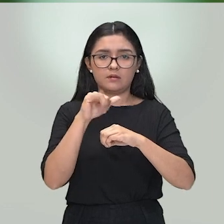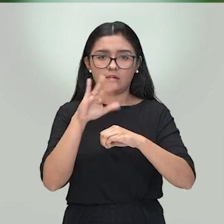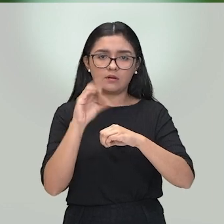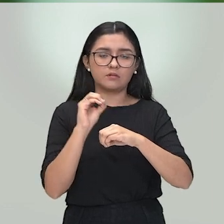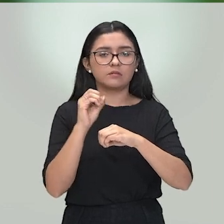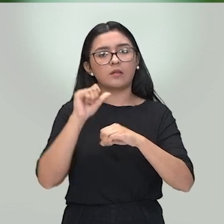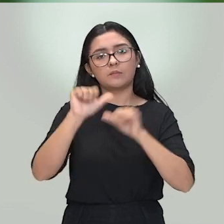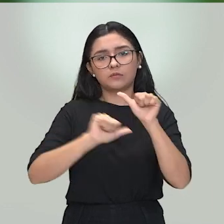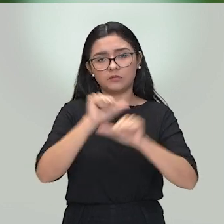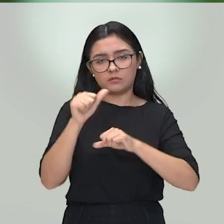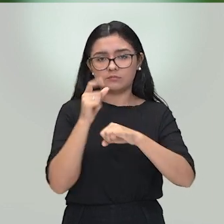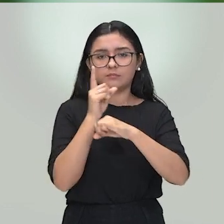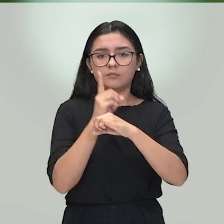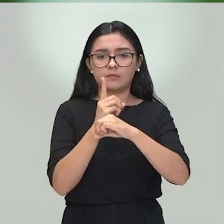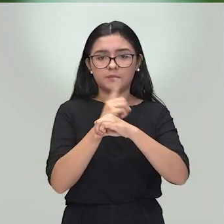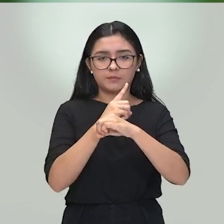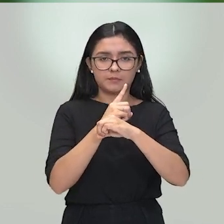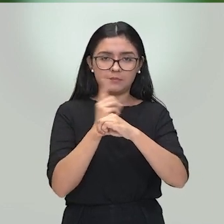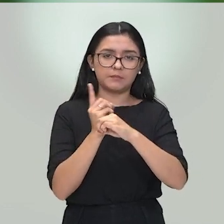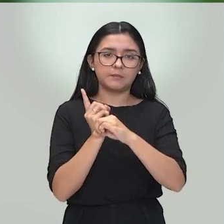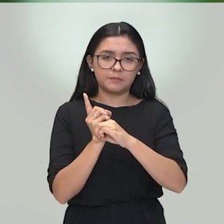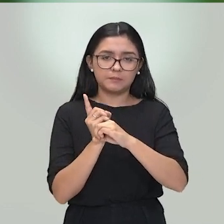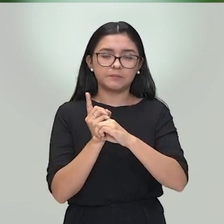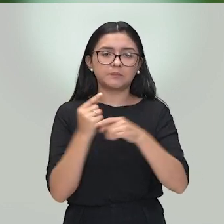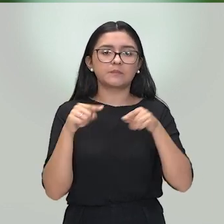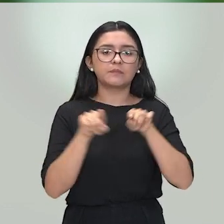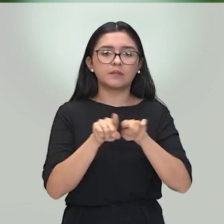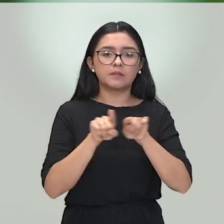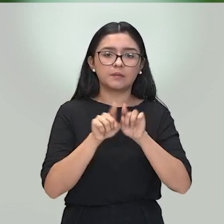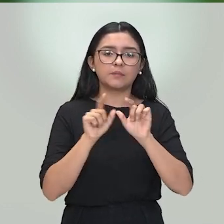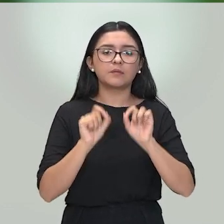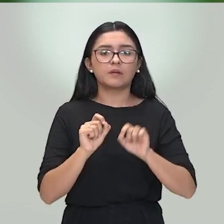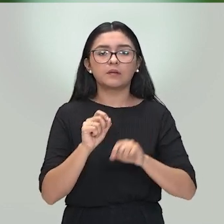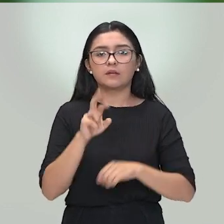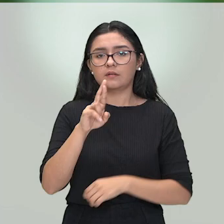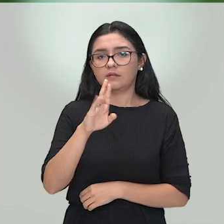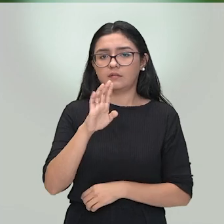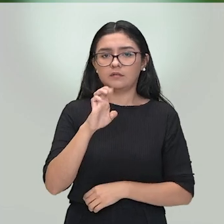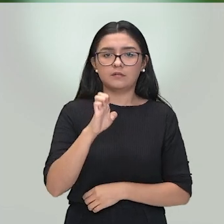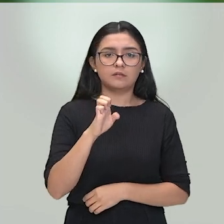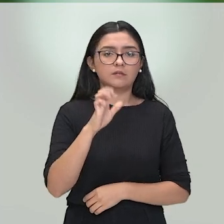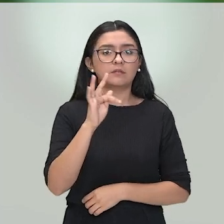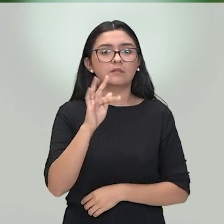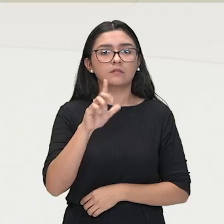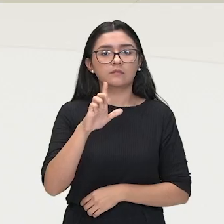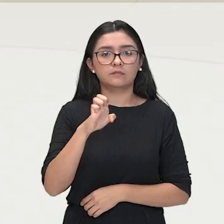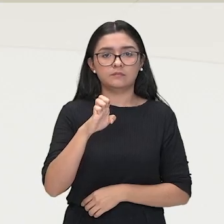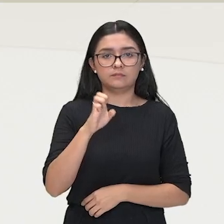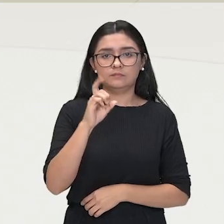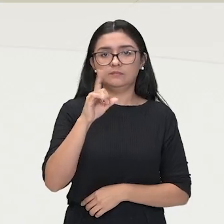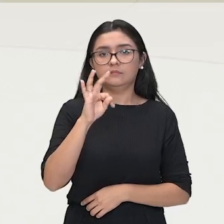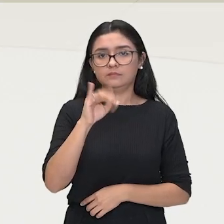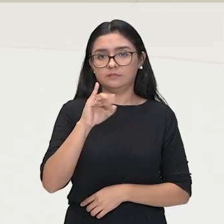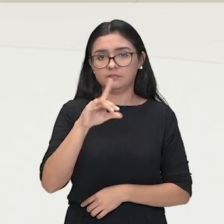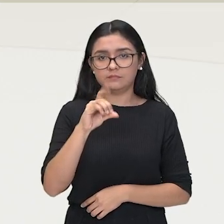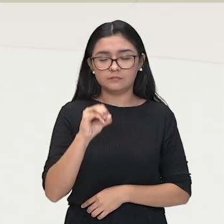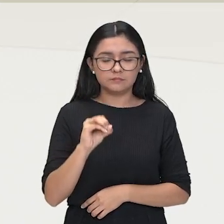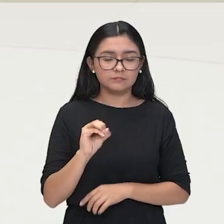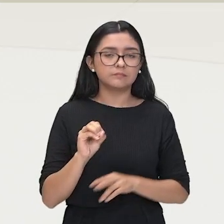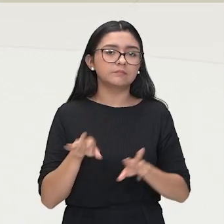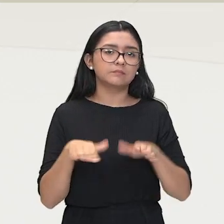e o raio refletido, que é o que está batendo e voltando para o mesmo meio, tá, pessoal? Então, vocês puderam observar aí